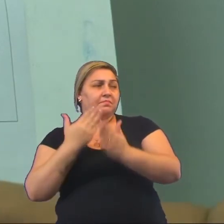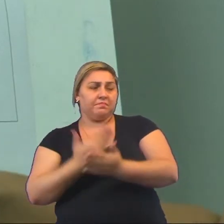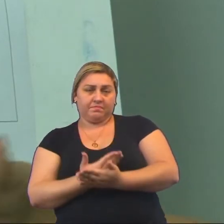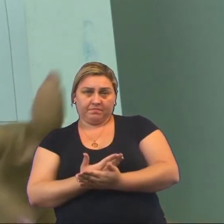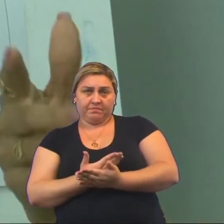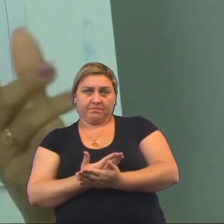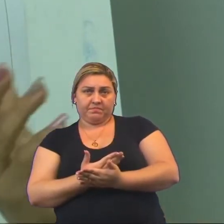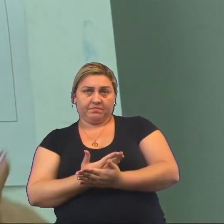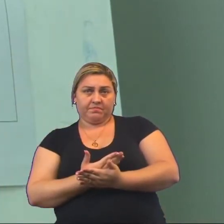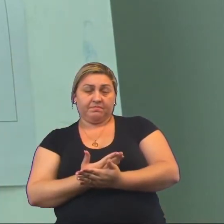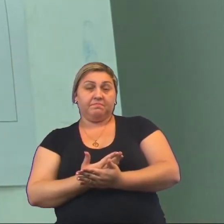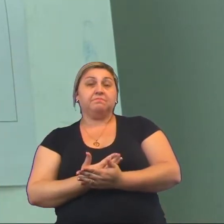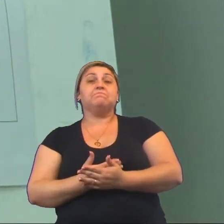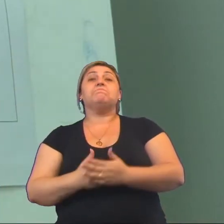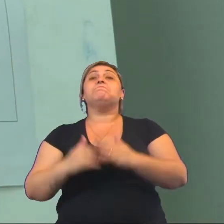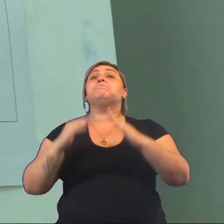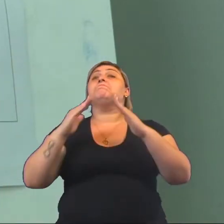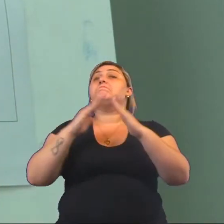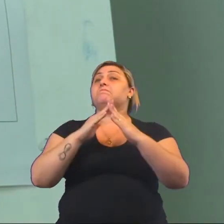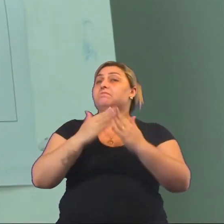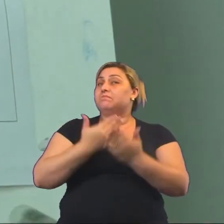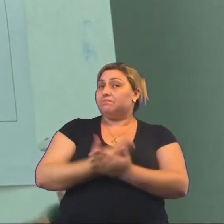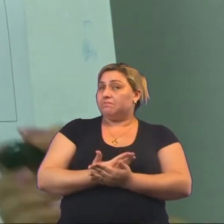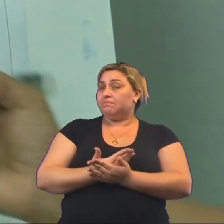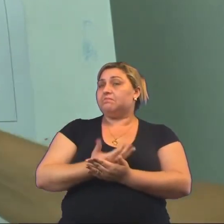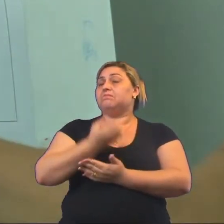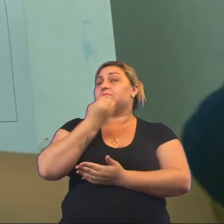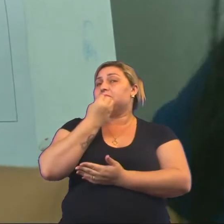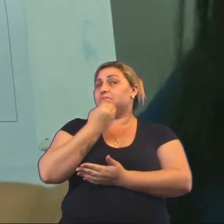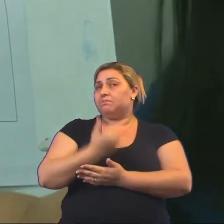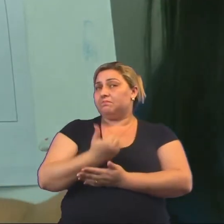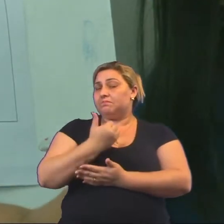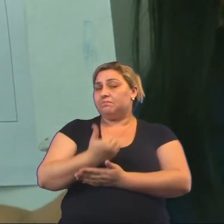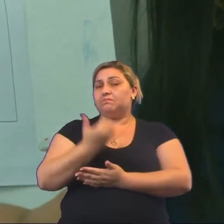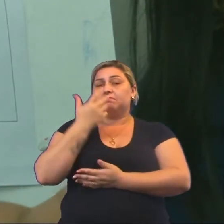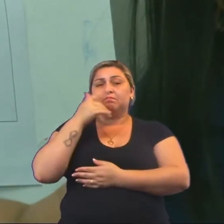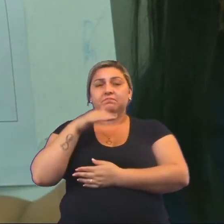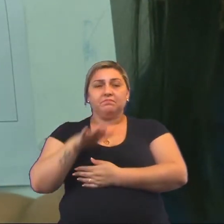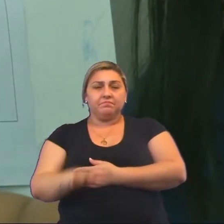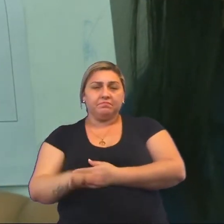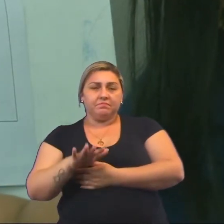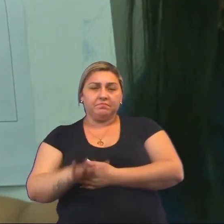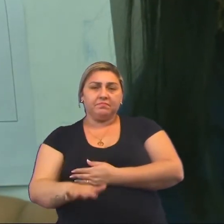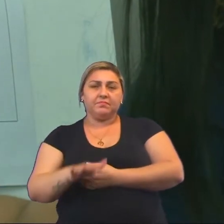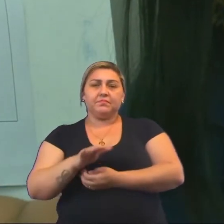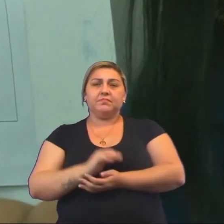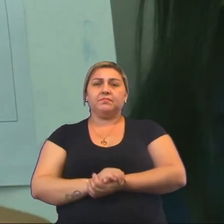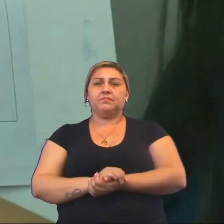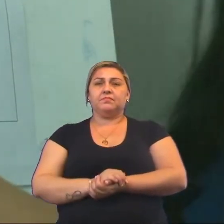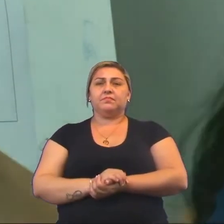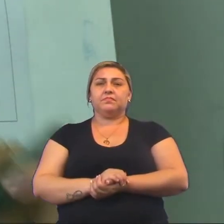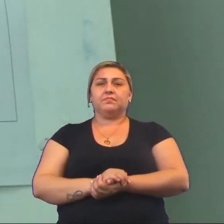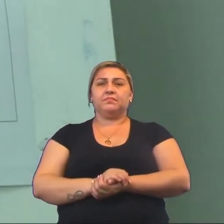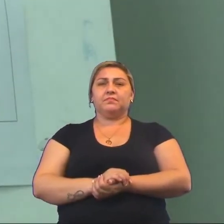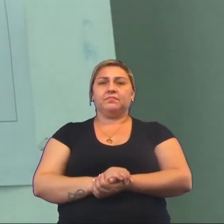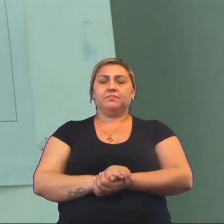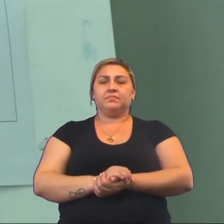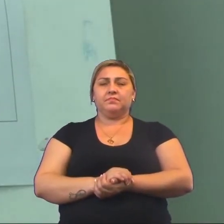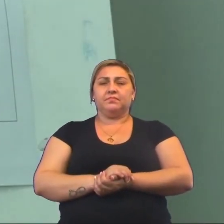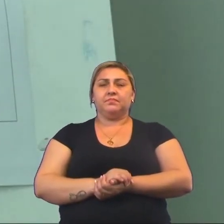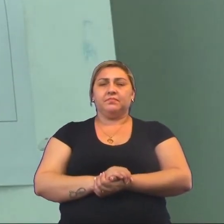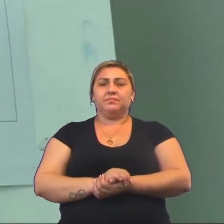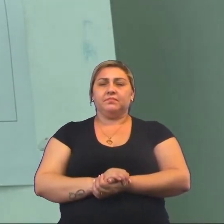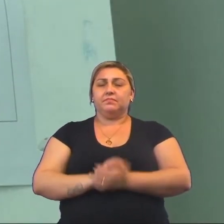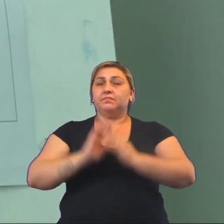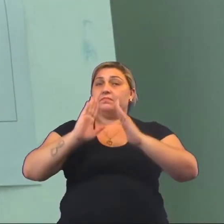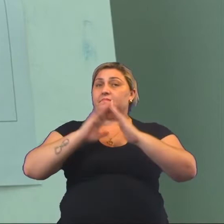escola? Na escola, muito bem, crianças. As crianças estão